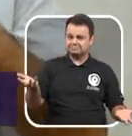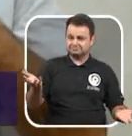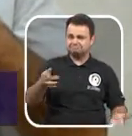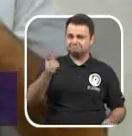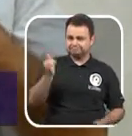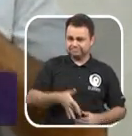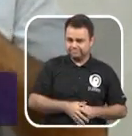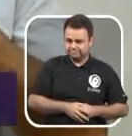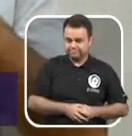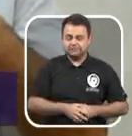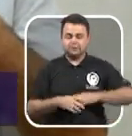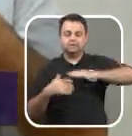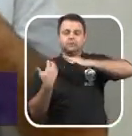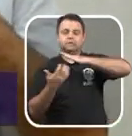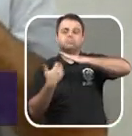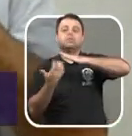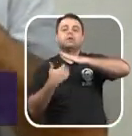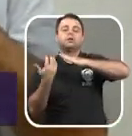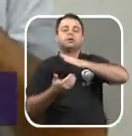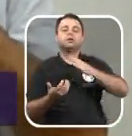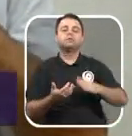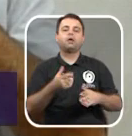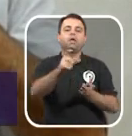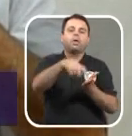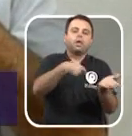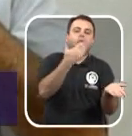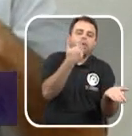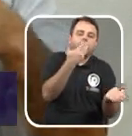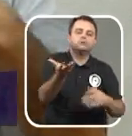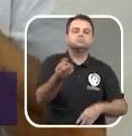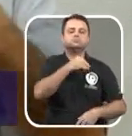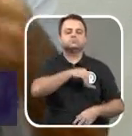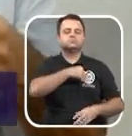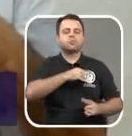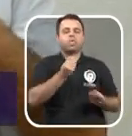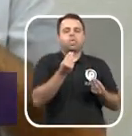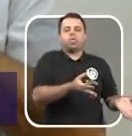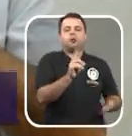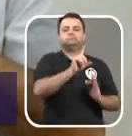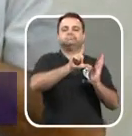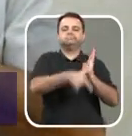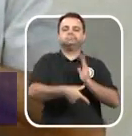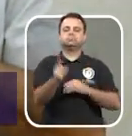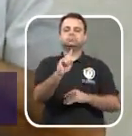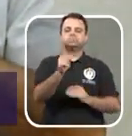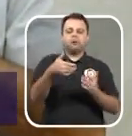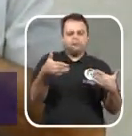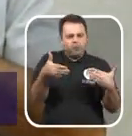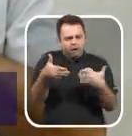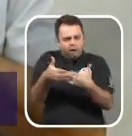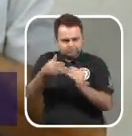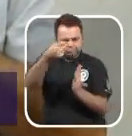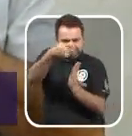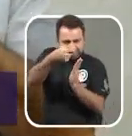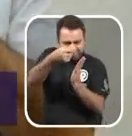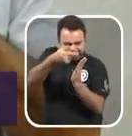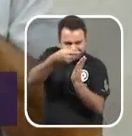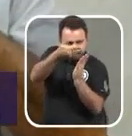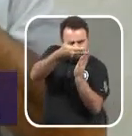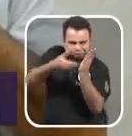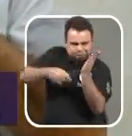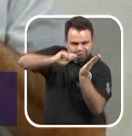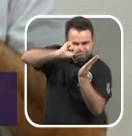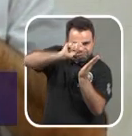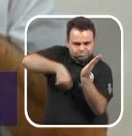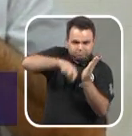E ainda as empresas atrasam o ticket, atrasa pagamento. Final do contrato começa a dar calote. Então, assim,